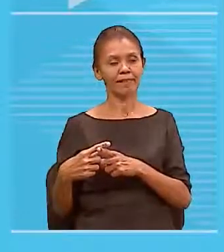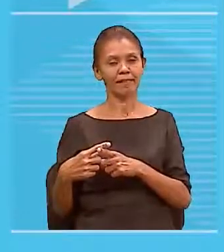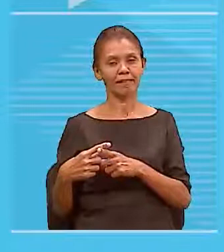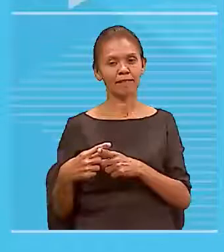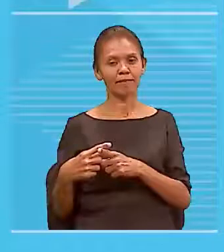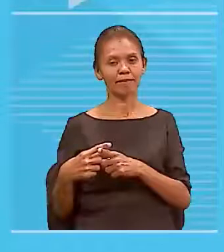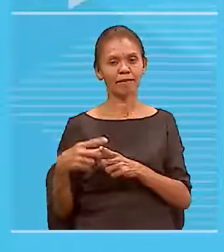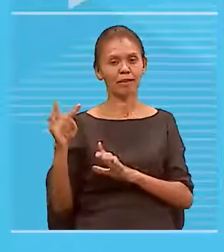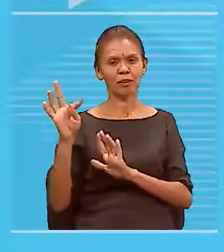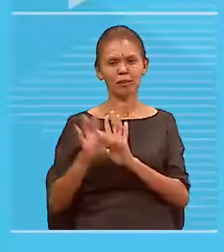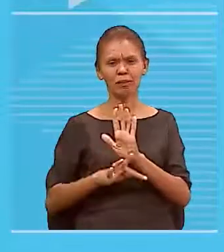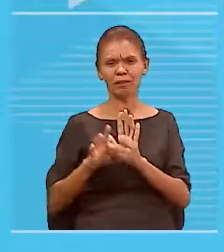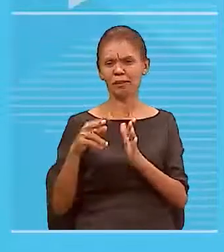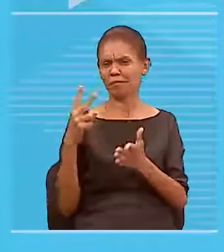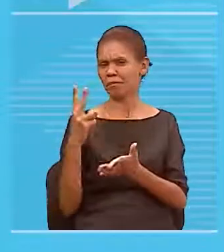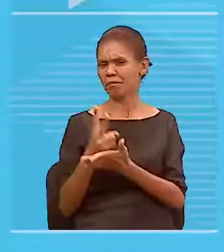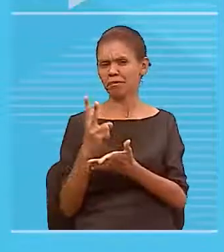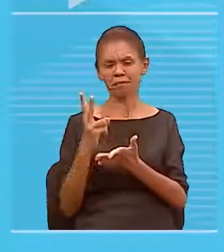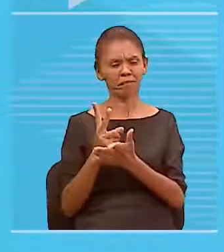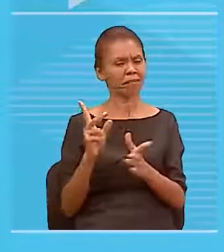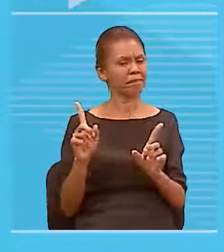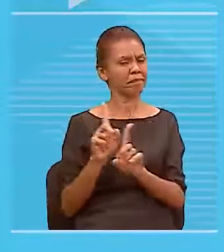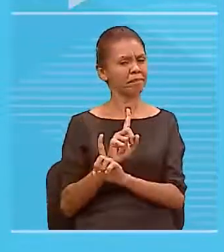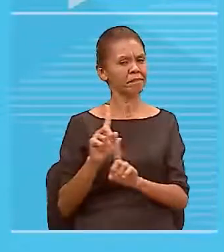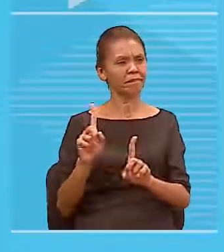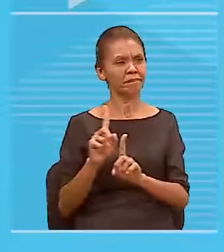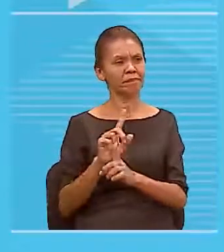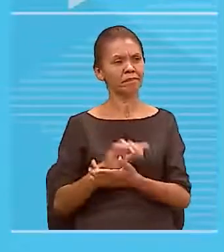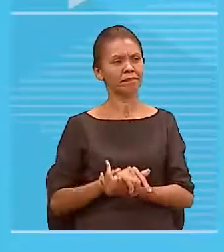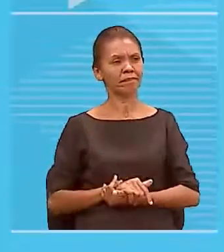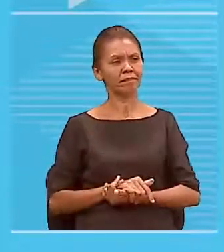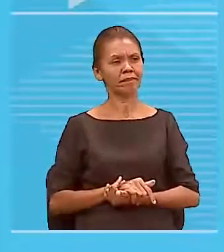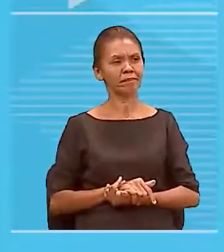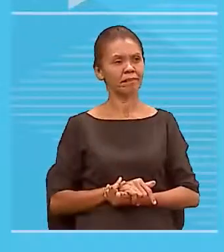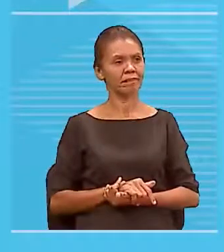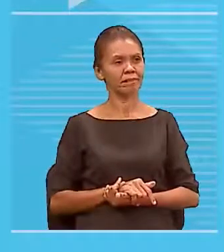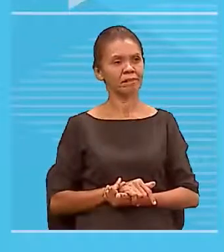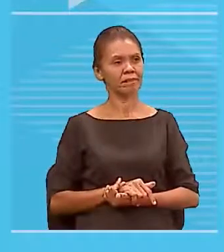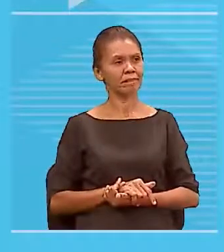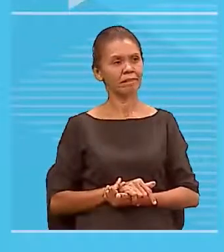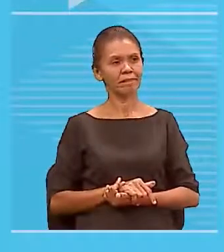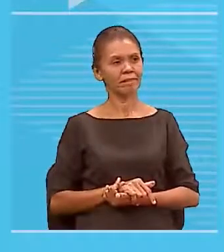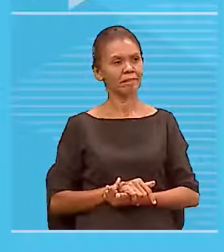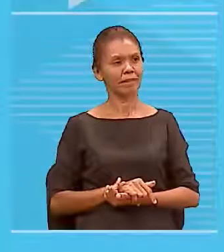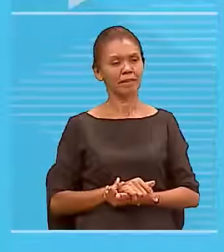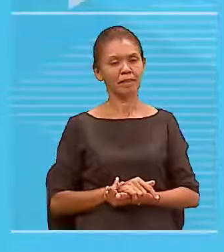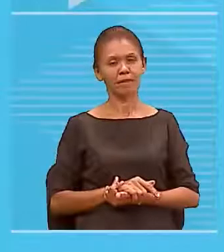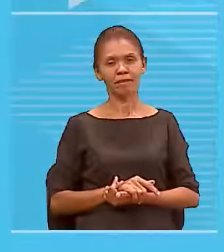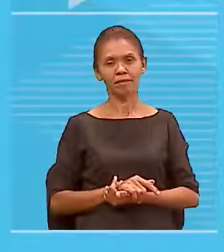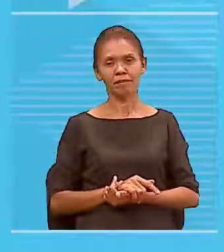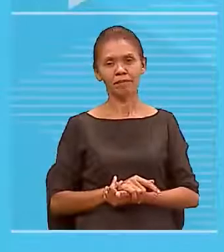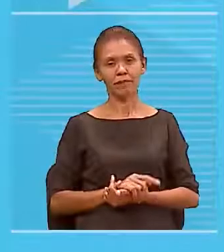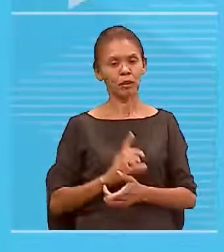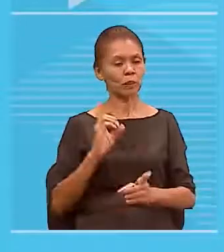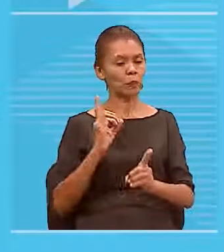o texto não diz isso não tem nada no texto que fale que sempre é assim